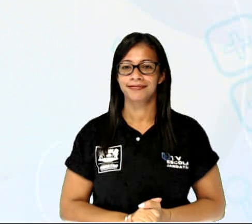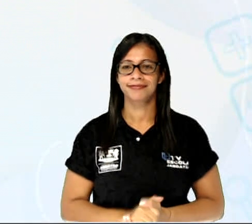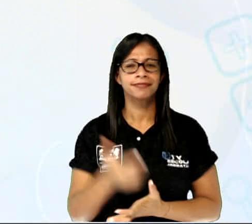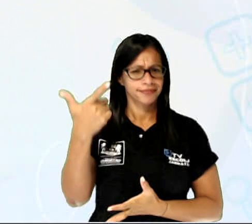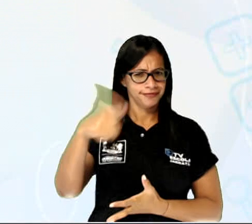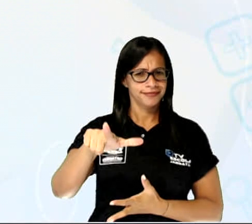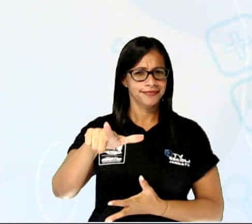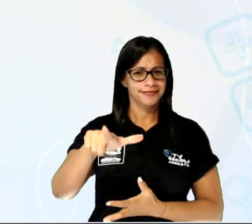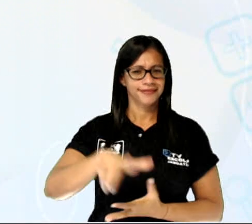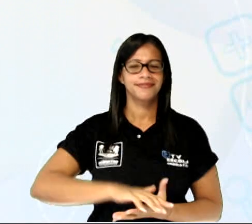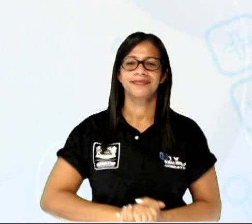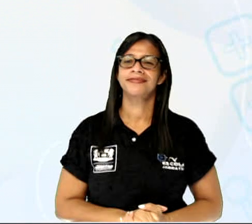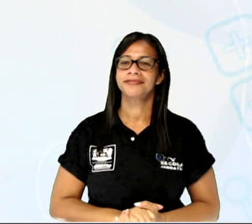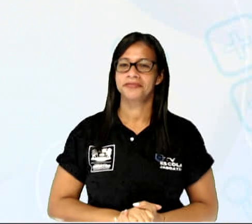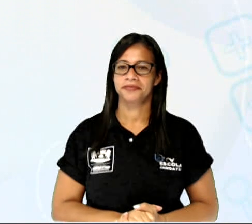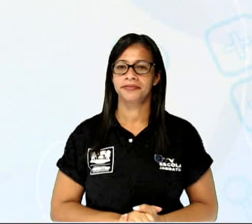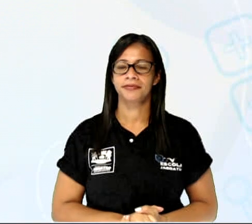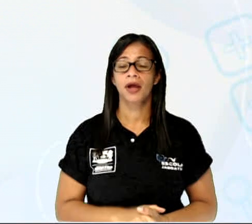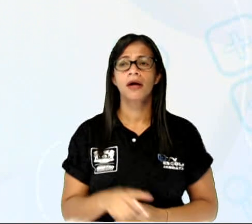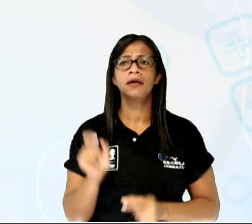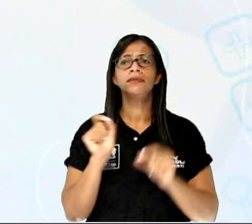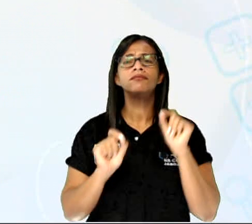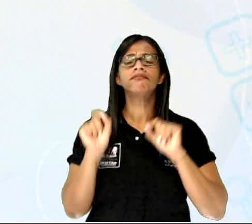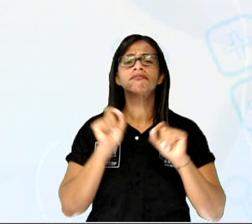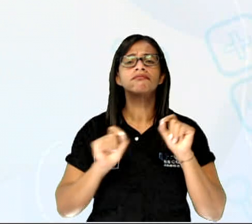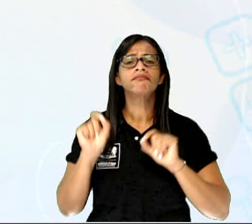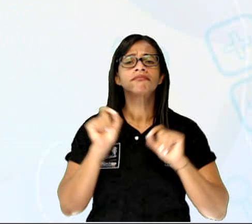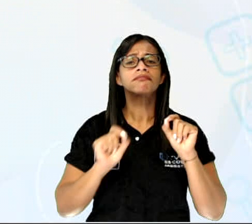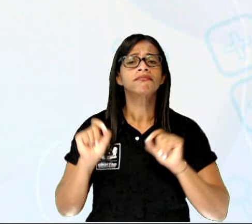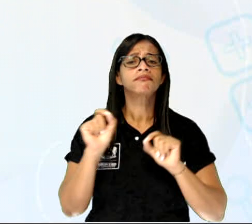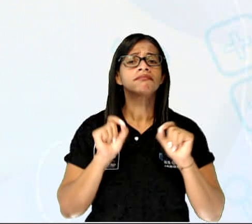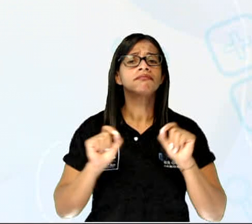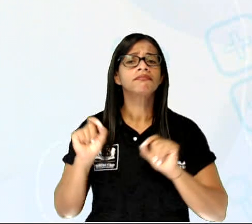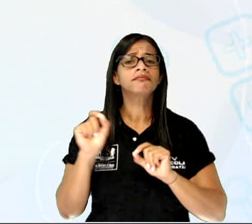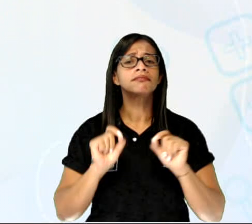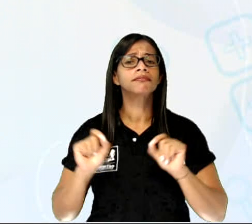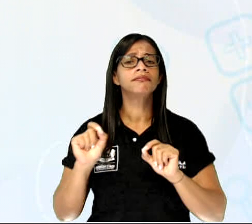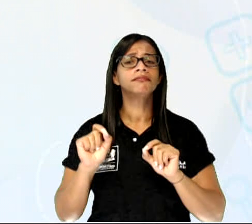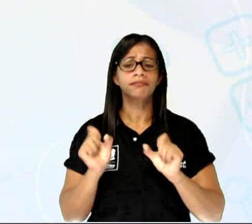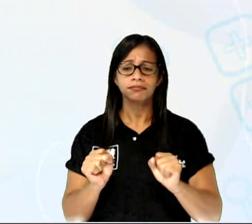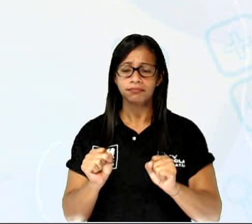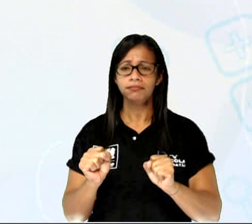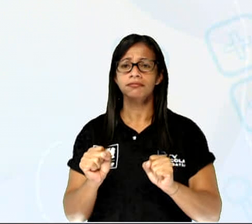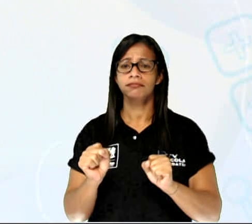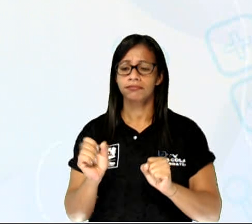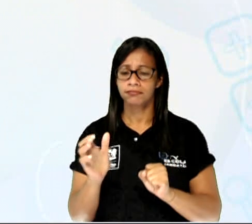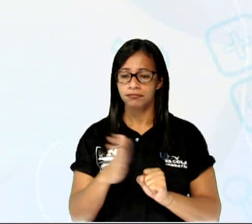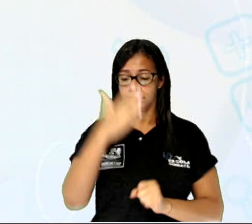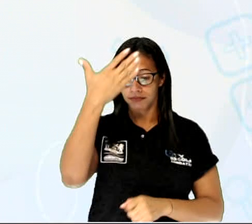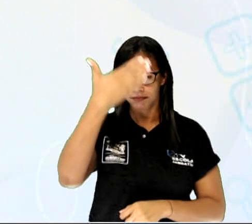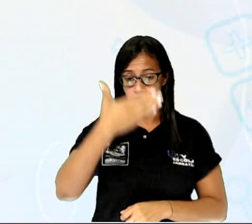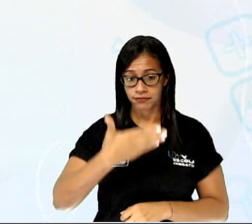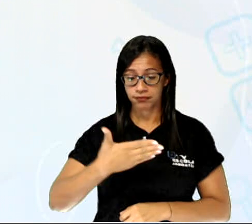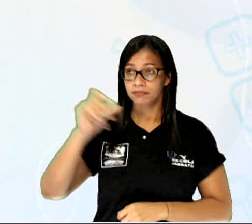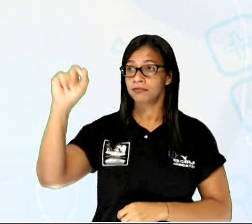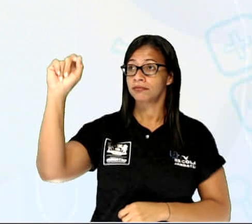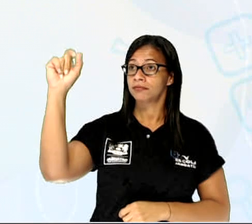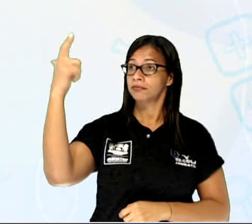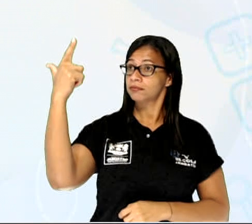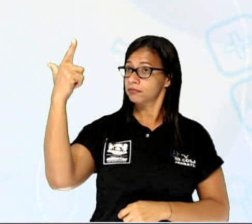charada. O que é que pode passar diante do sol e não